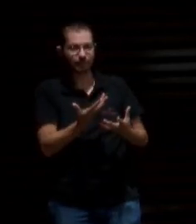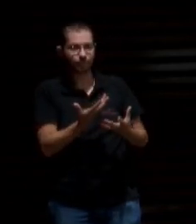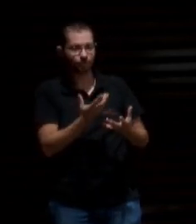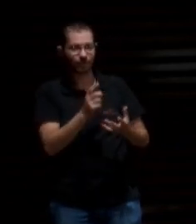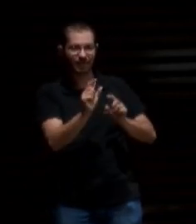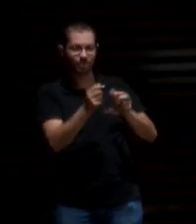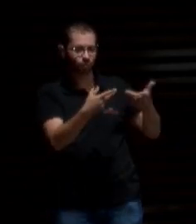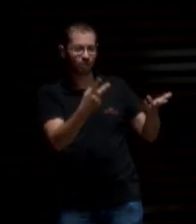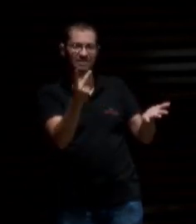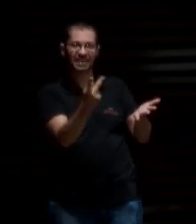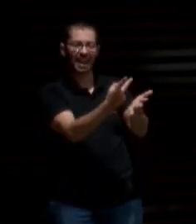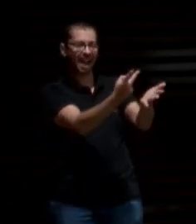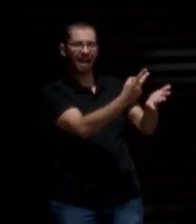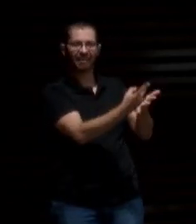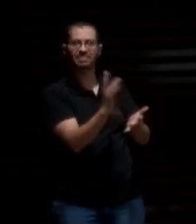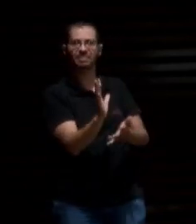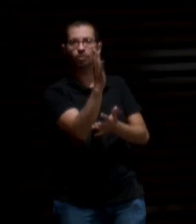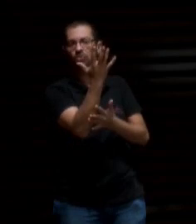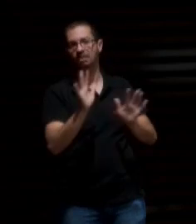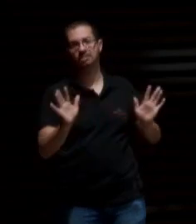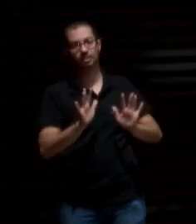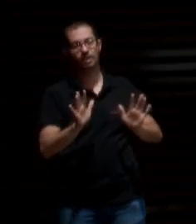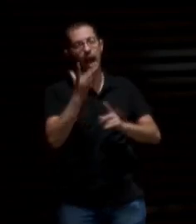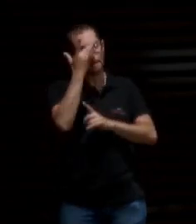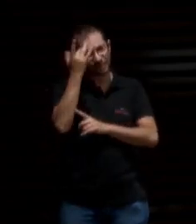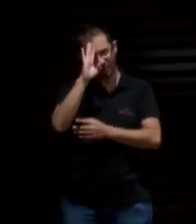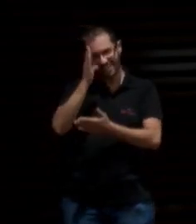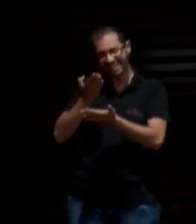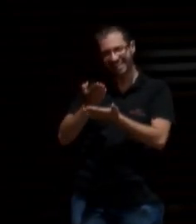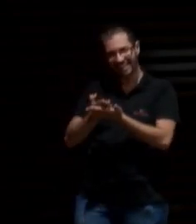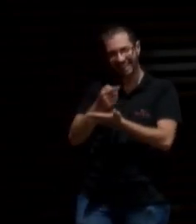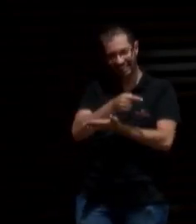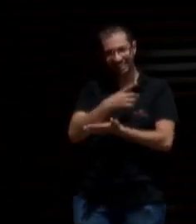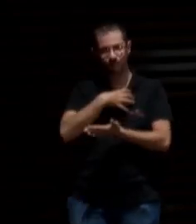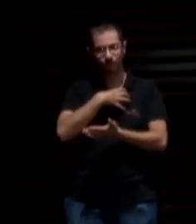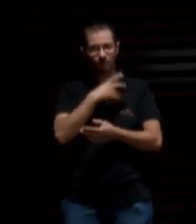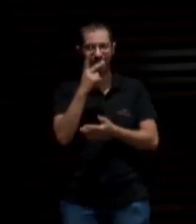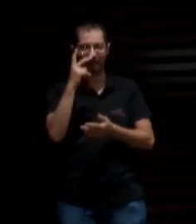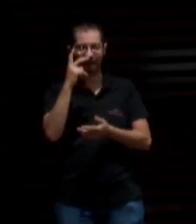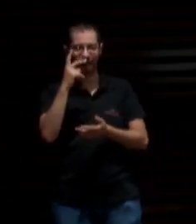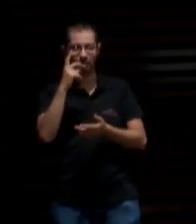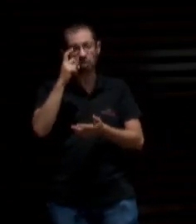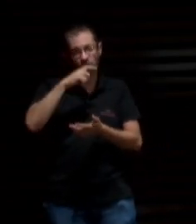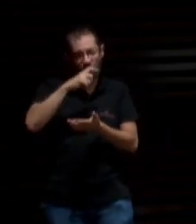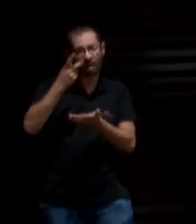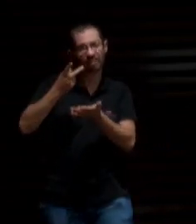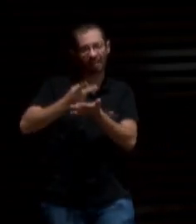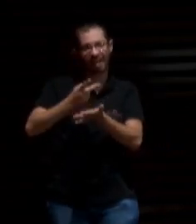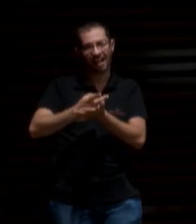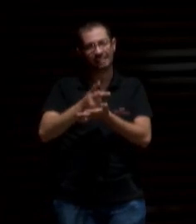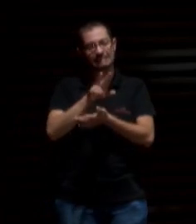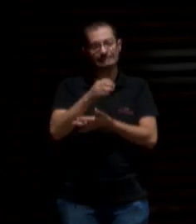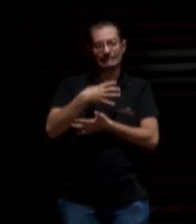nós. Aqueles que creem nessa teologia mentirosa irão sucumbir no tempo que vier o fogo ardente. Então, a primeira coisa que